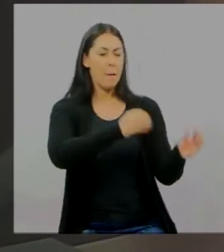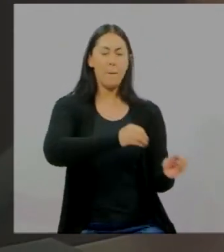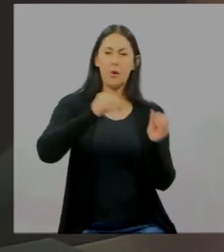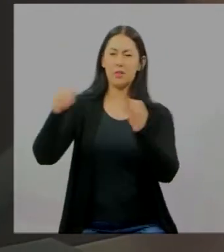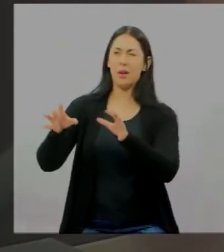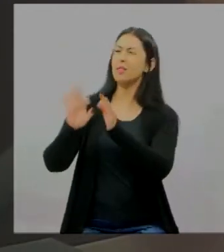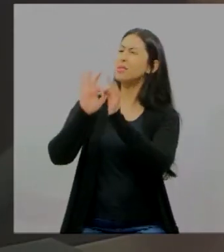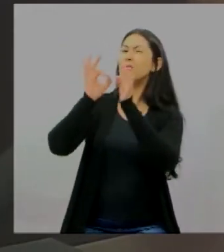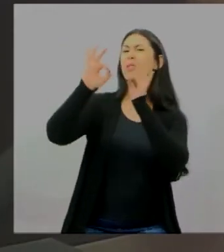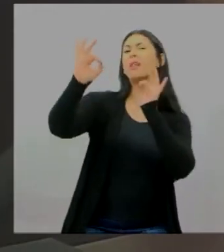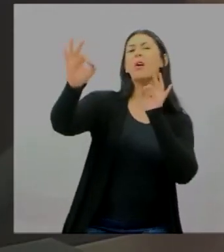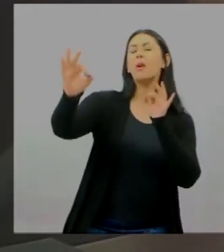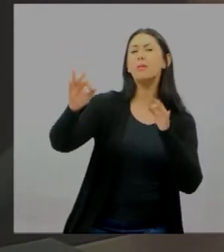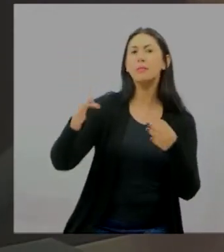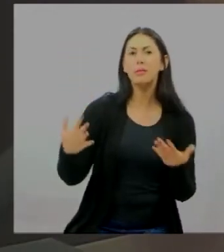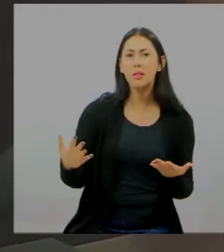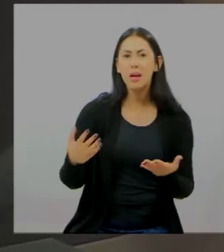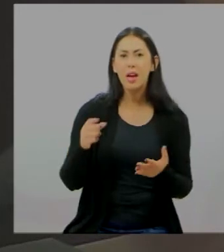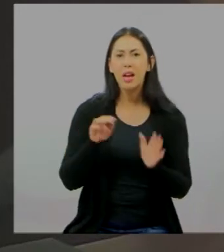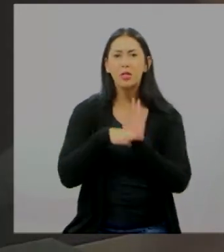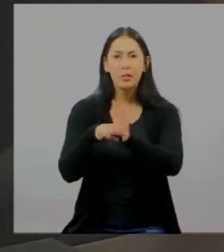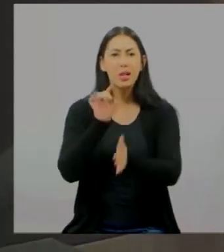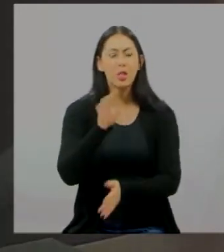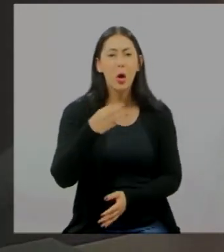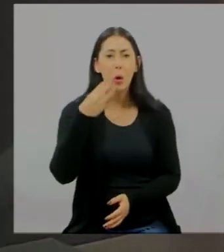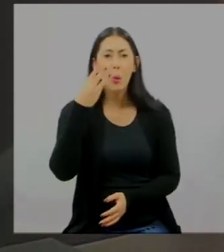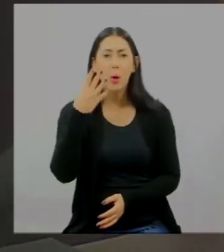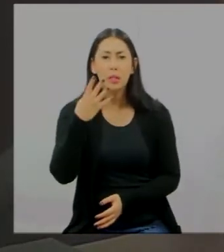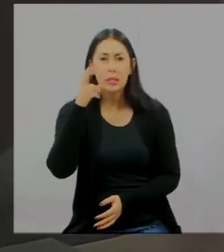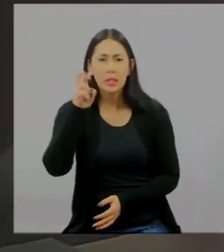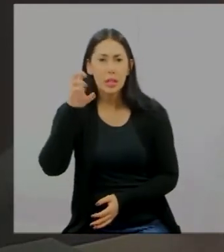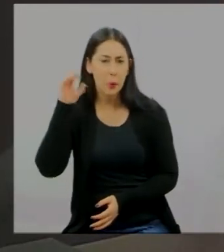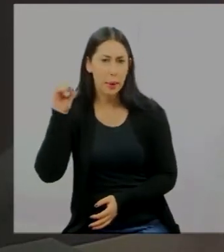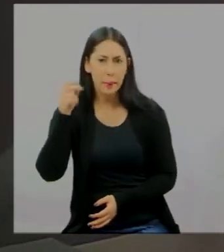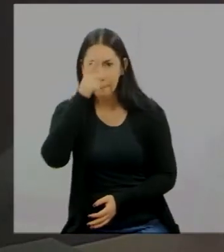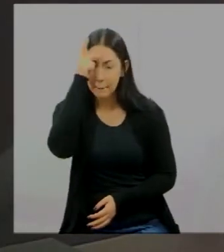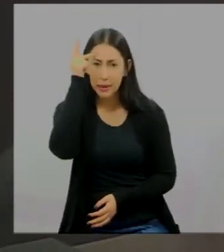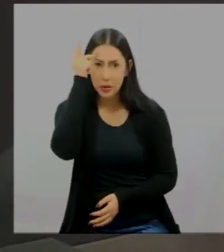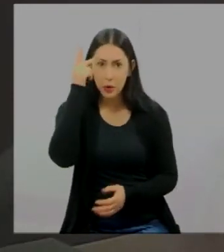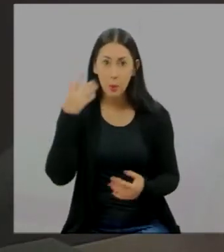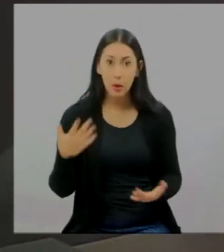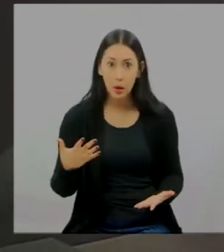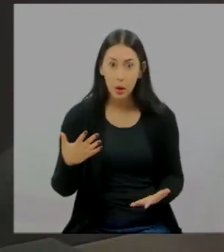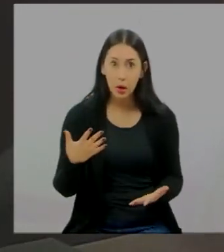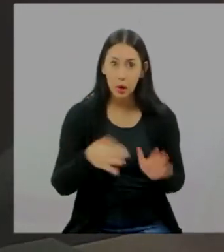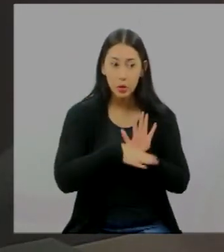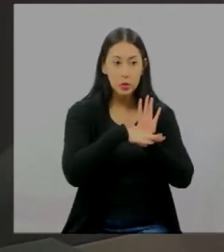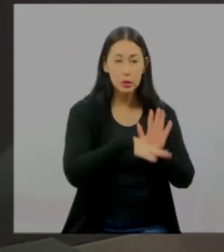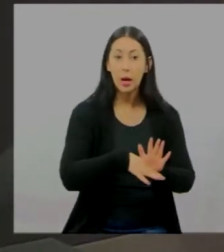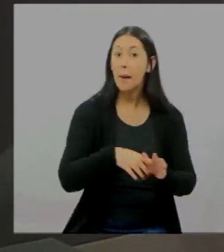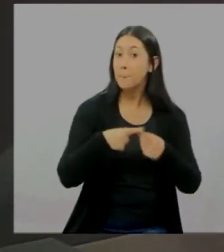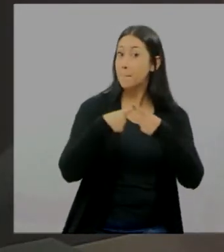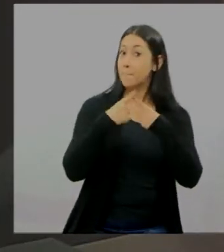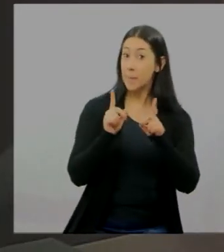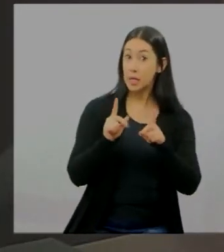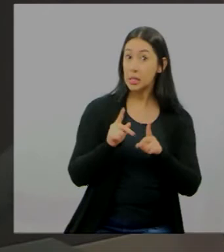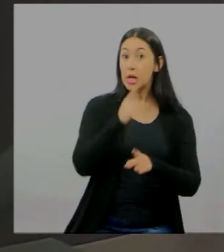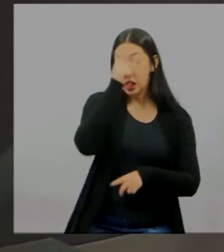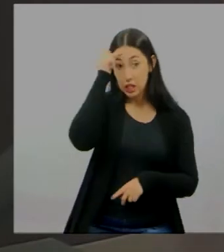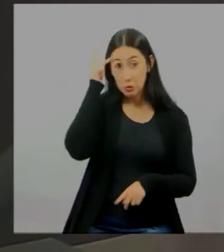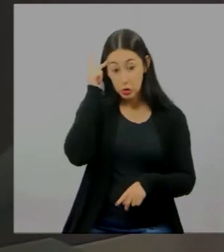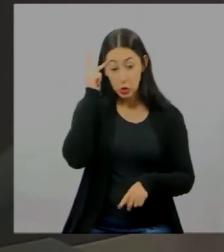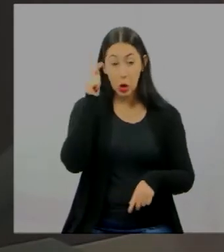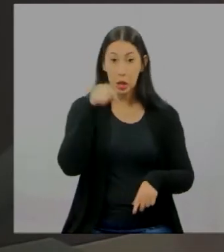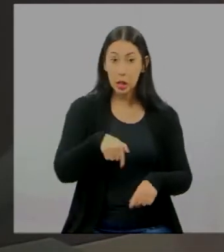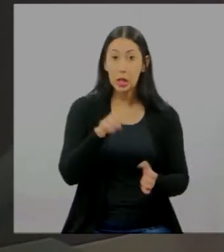para atender uma população de 450.000 pessoas. A população de São José dos Campos e de Jacareí tem que saber que votaram e